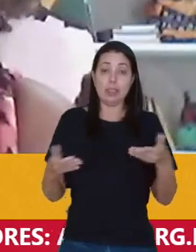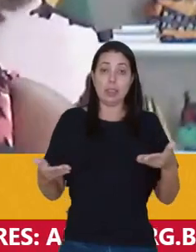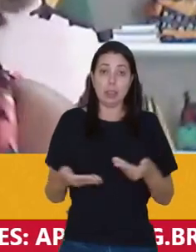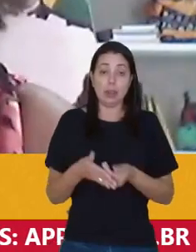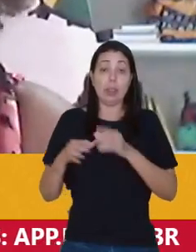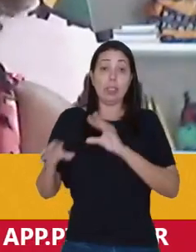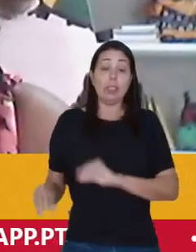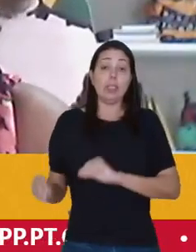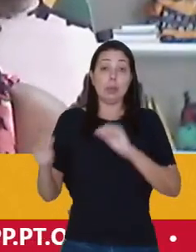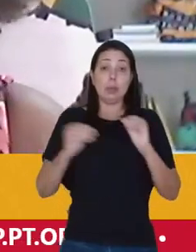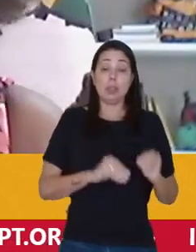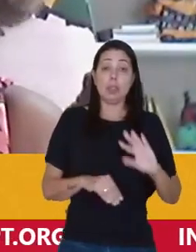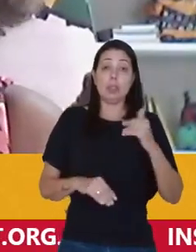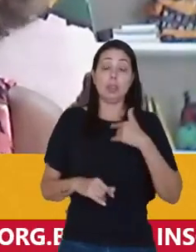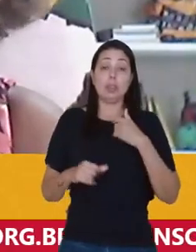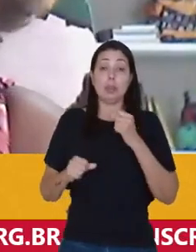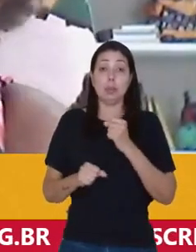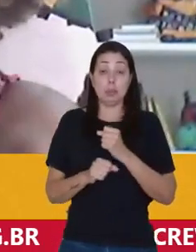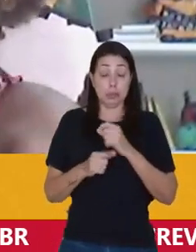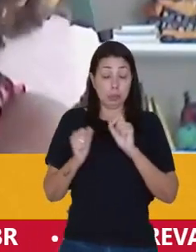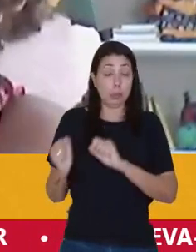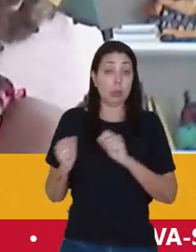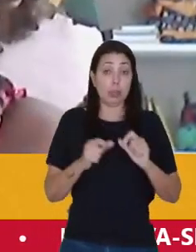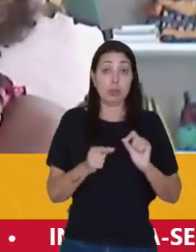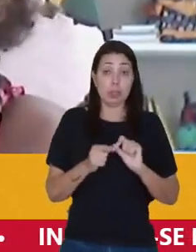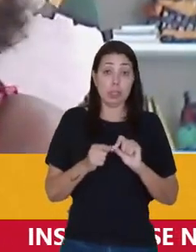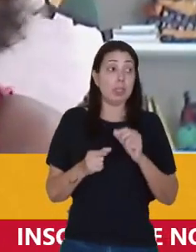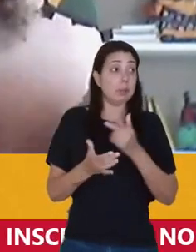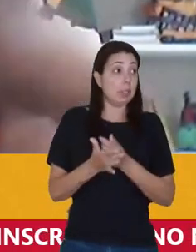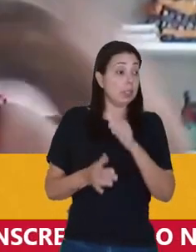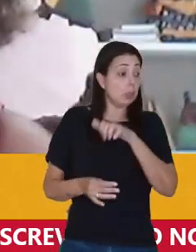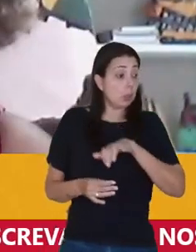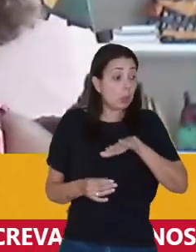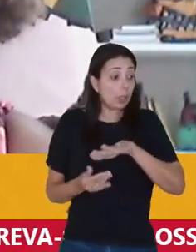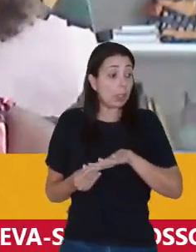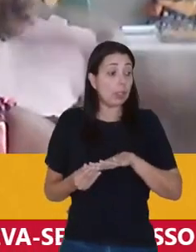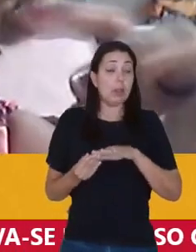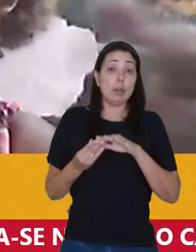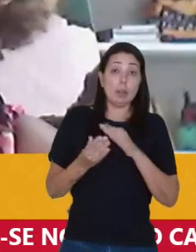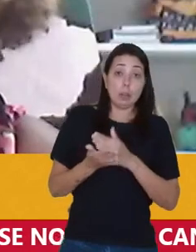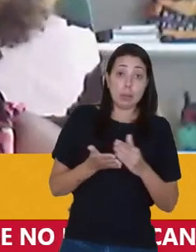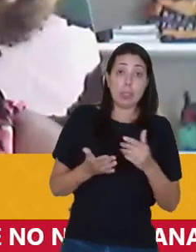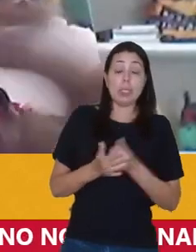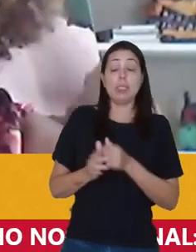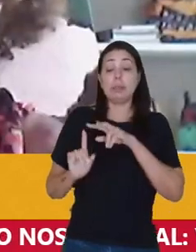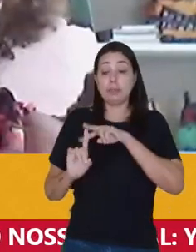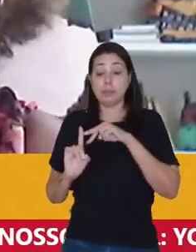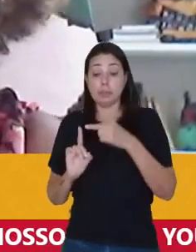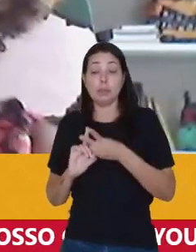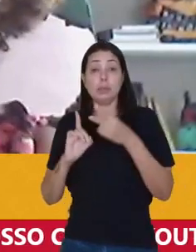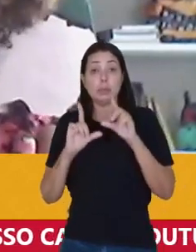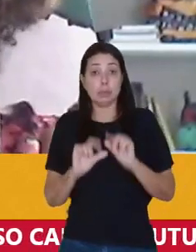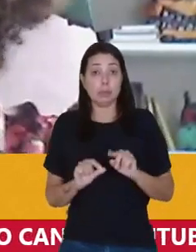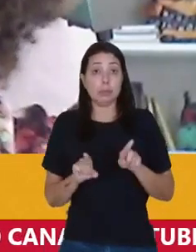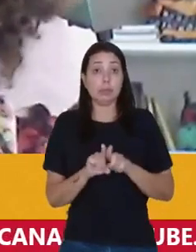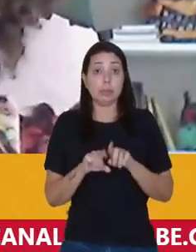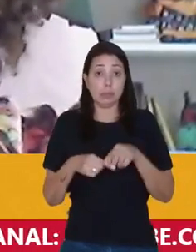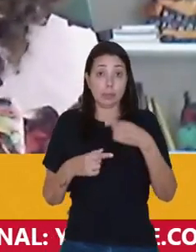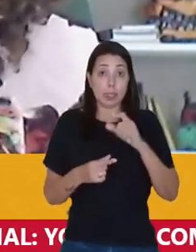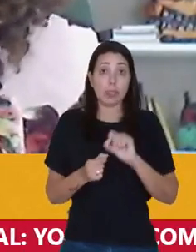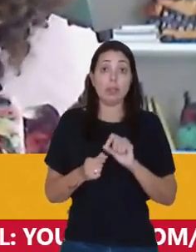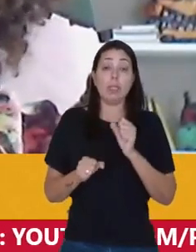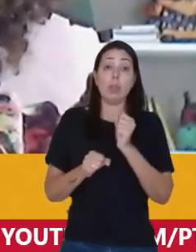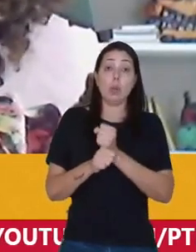nas mudanças que nós podemos provocar nesses espaços, a partir de perspectivas menores, mas que elas